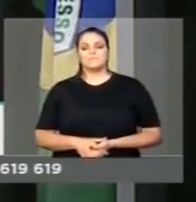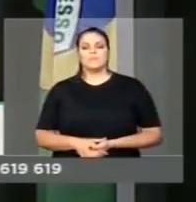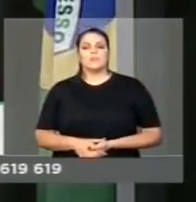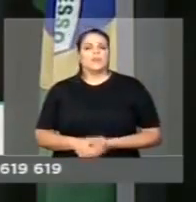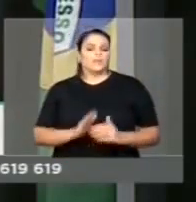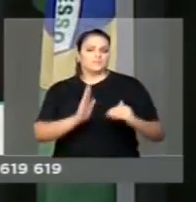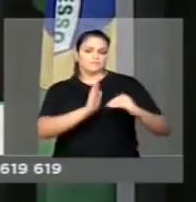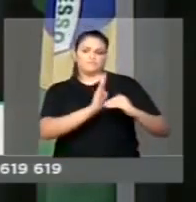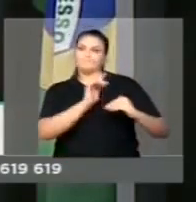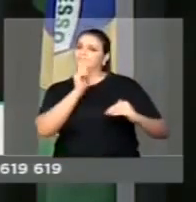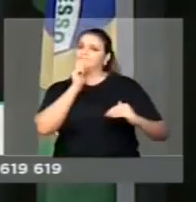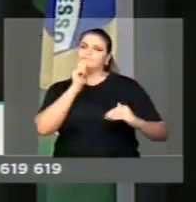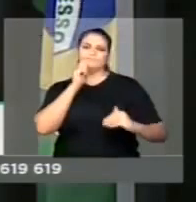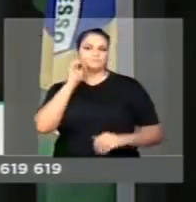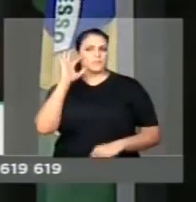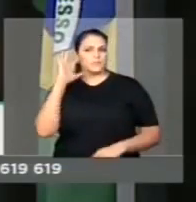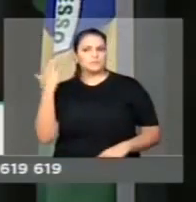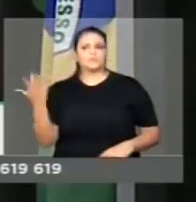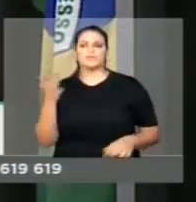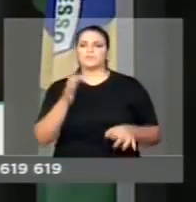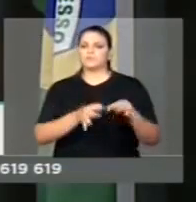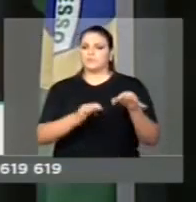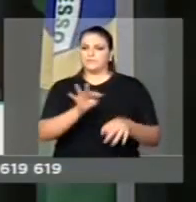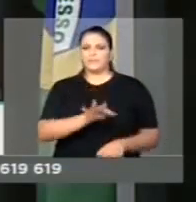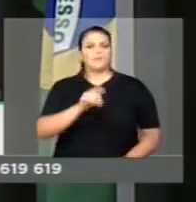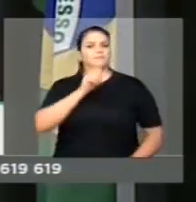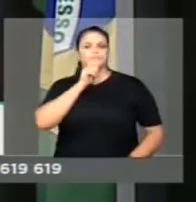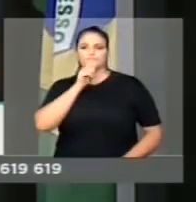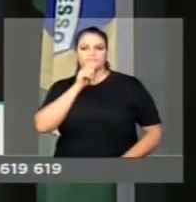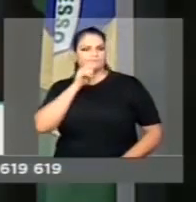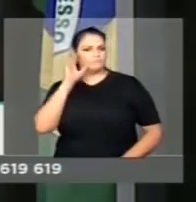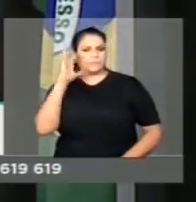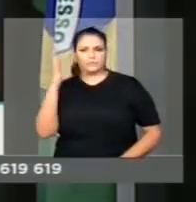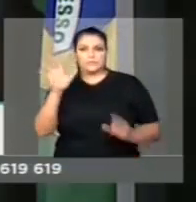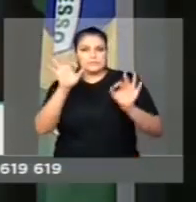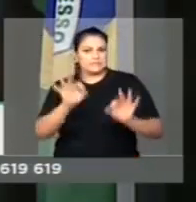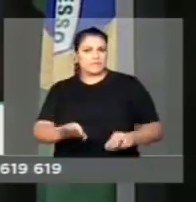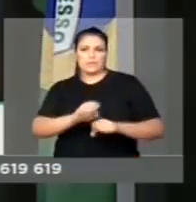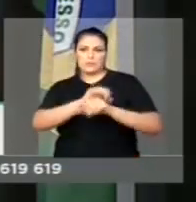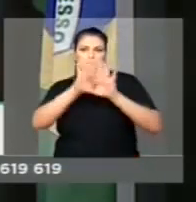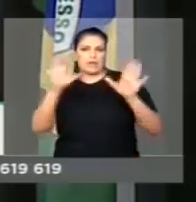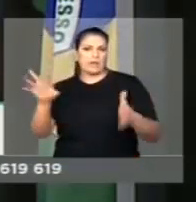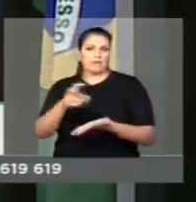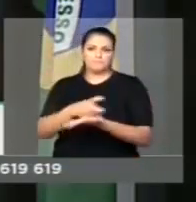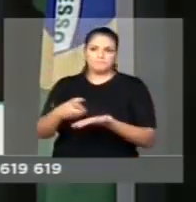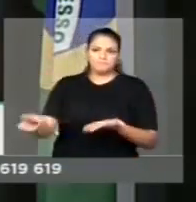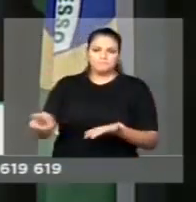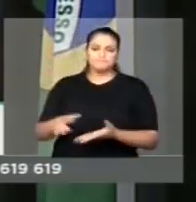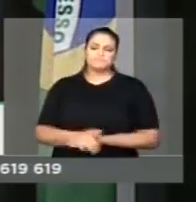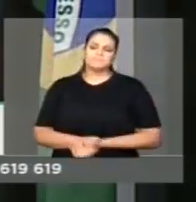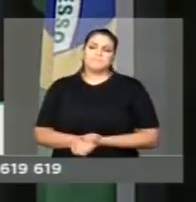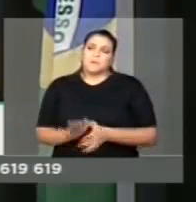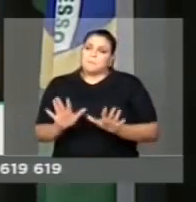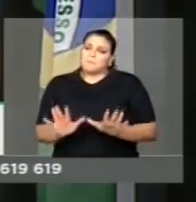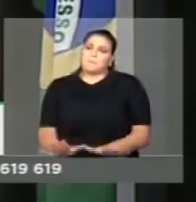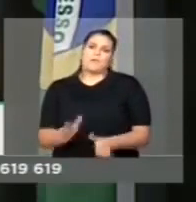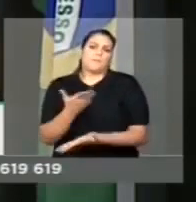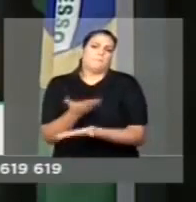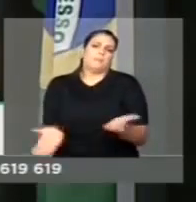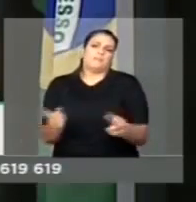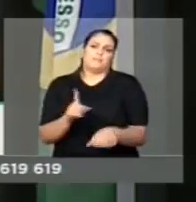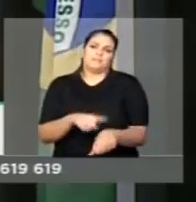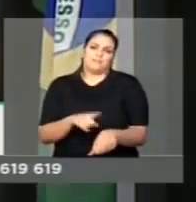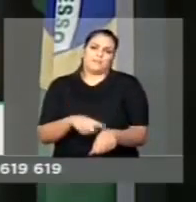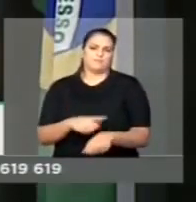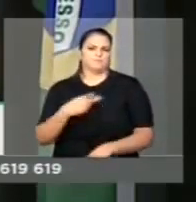e na Justiça Federal, nós não podemos perder tempo. Esta casa também tem seus problemas